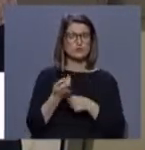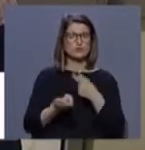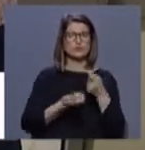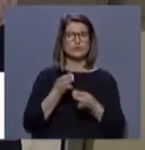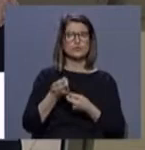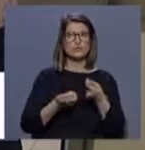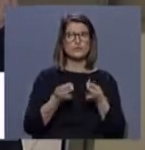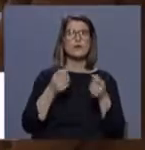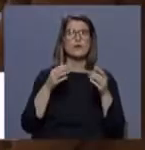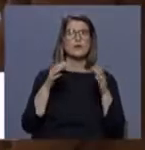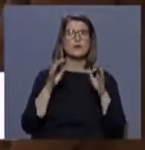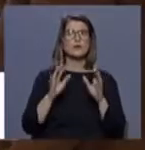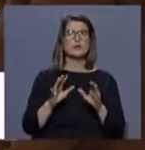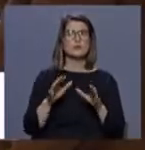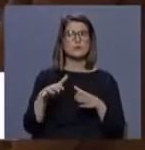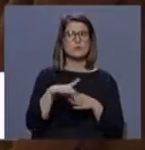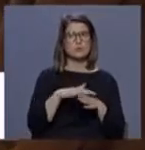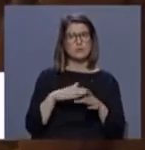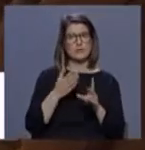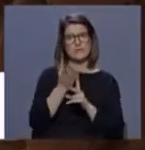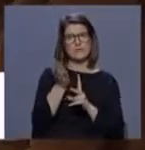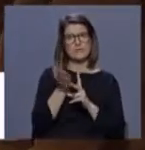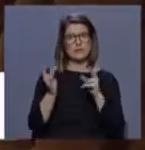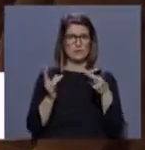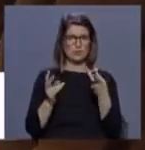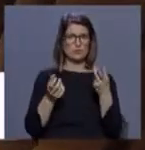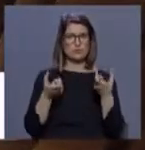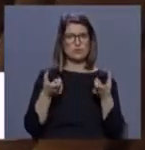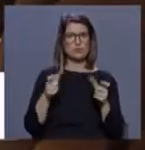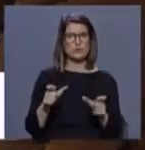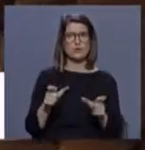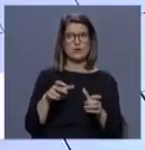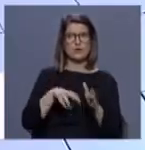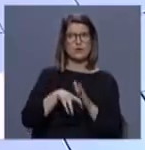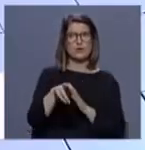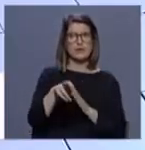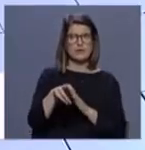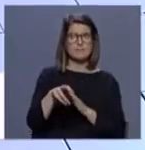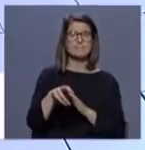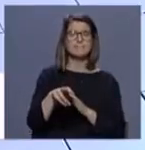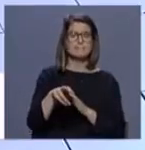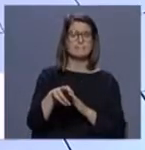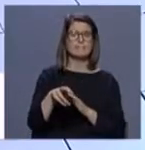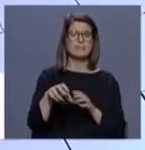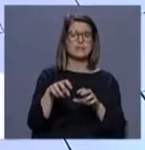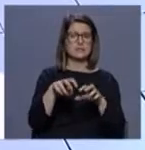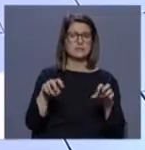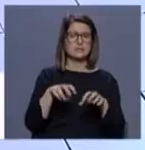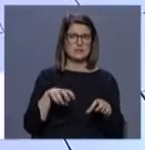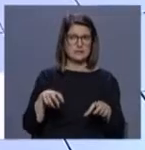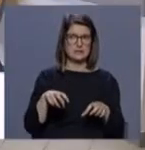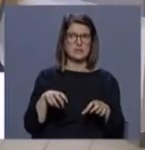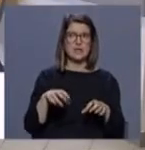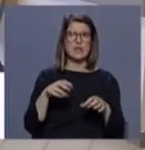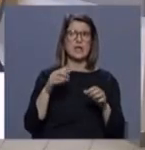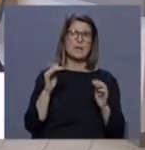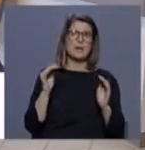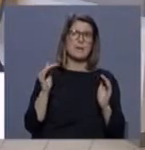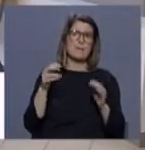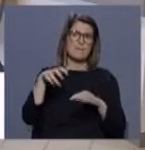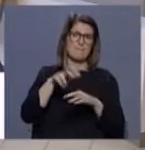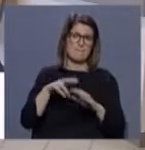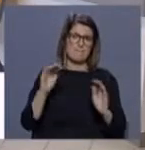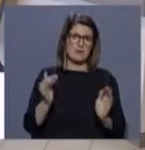foram introduzidos dois mecanismos de controle de entrada na unidade e as salas de espera têm os lugares reduzidos. A